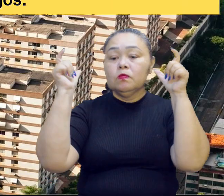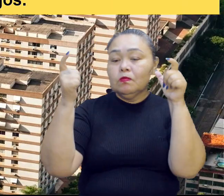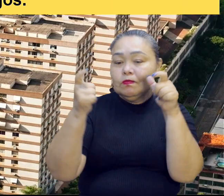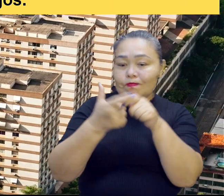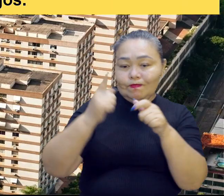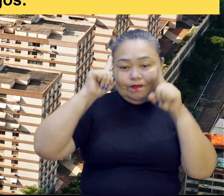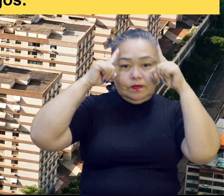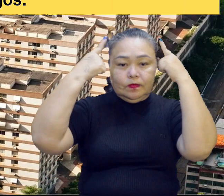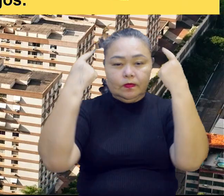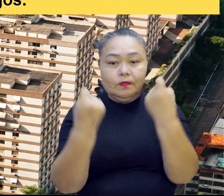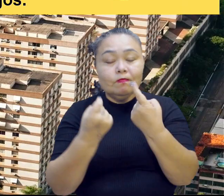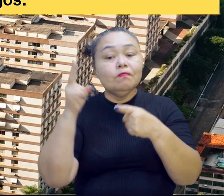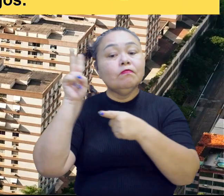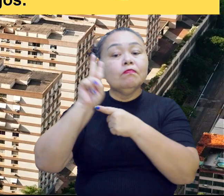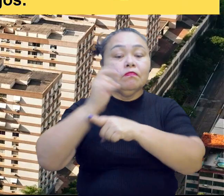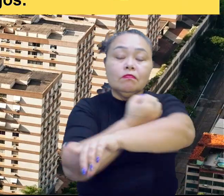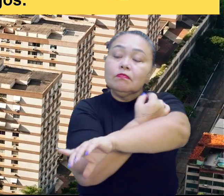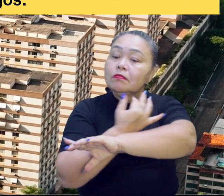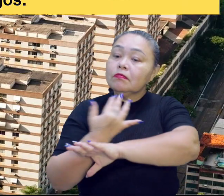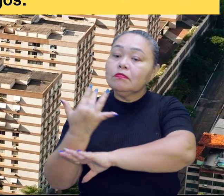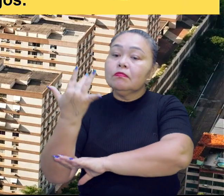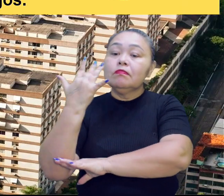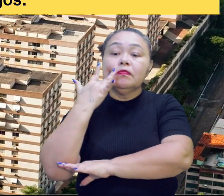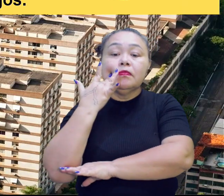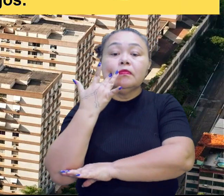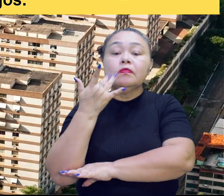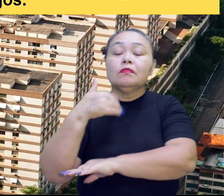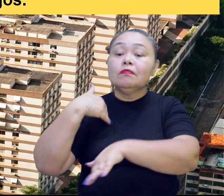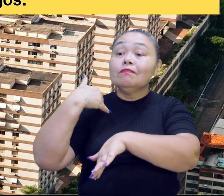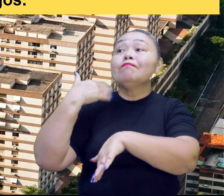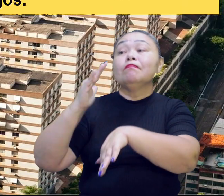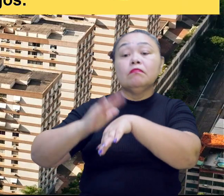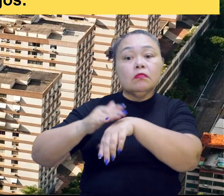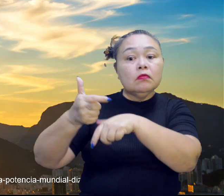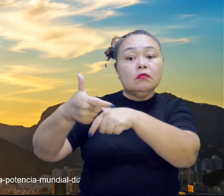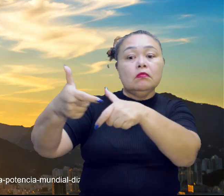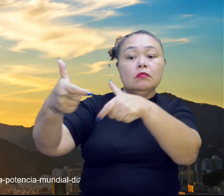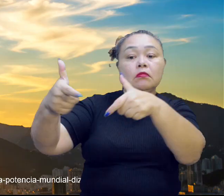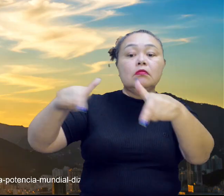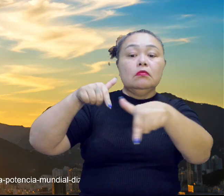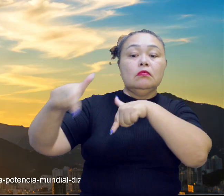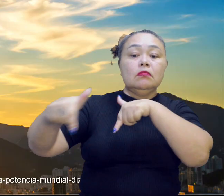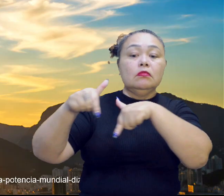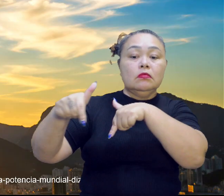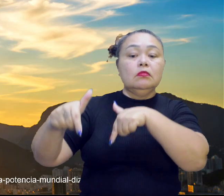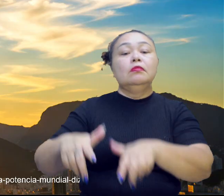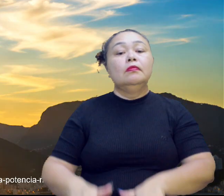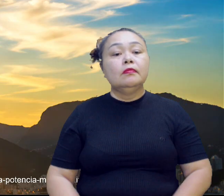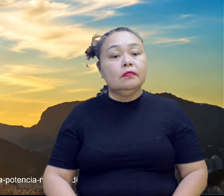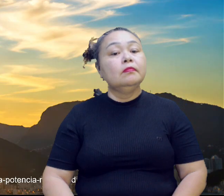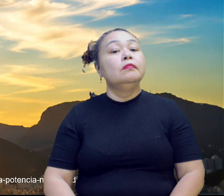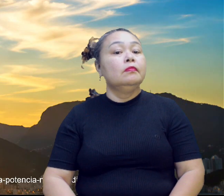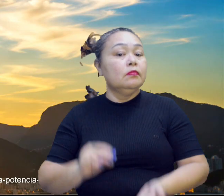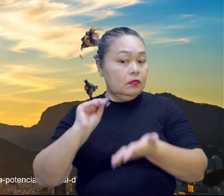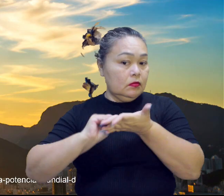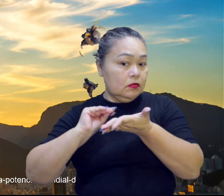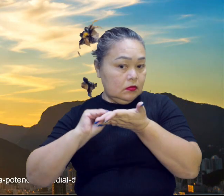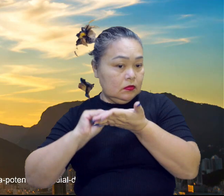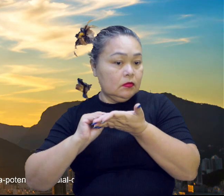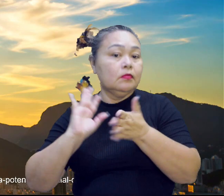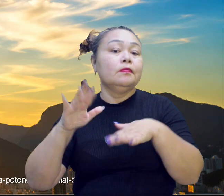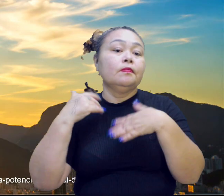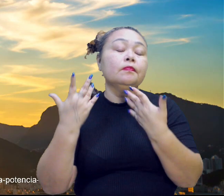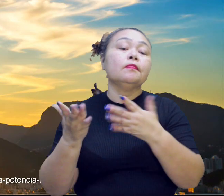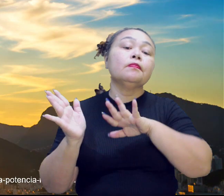a violência, preservar o meio ambiente e gerar empregos. E aí,